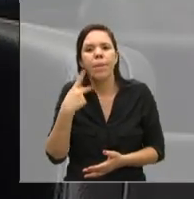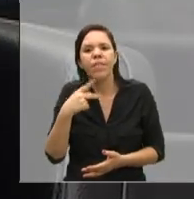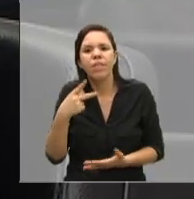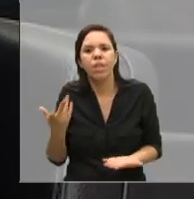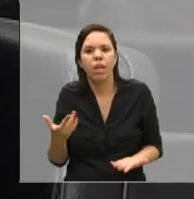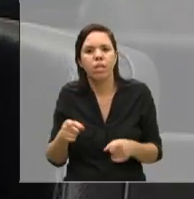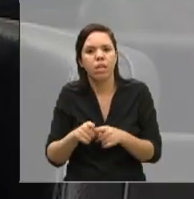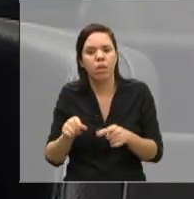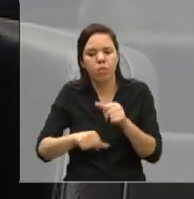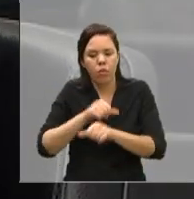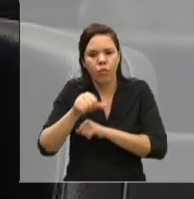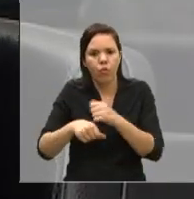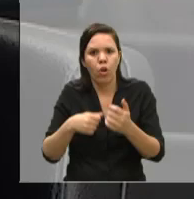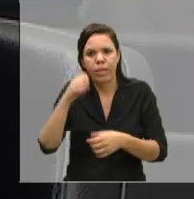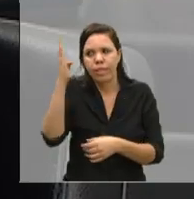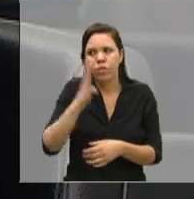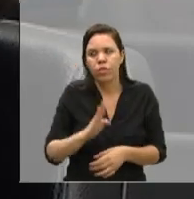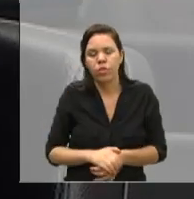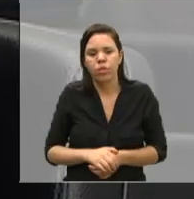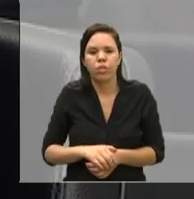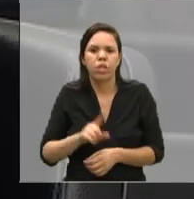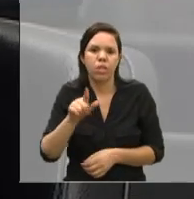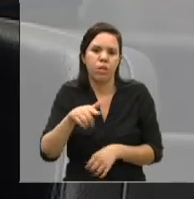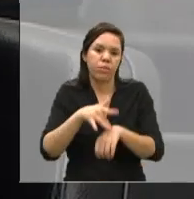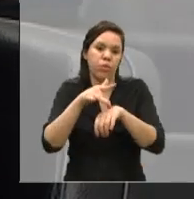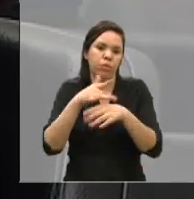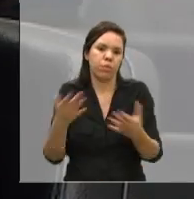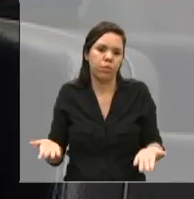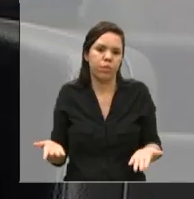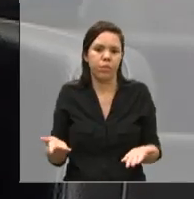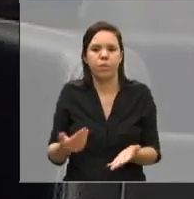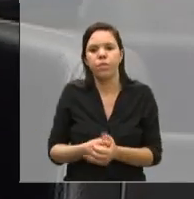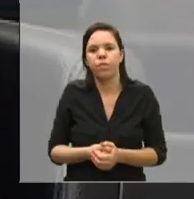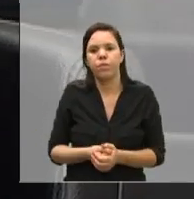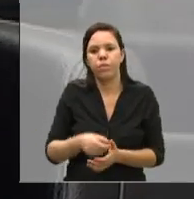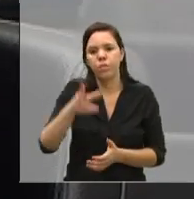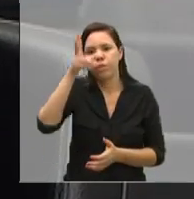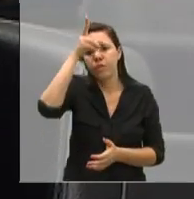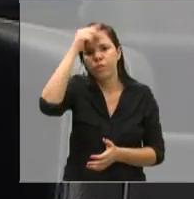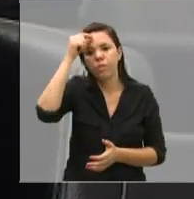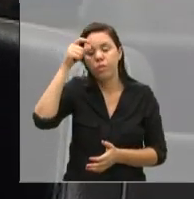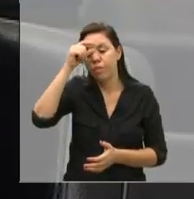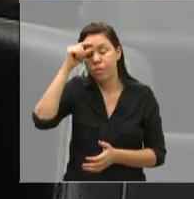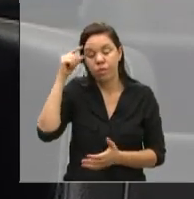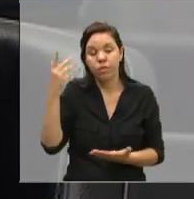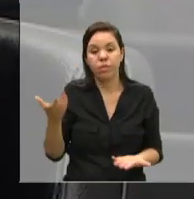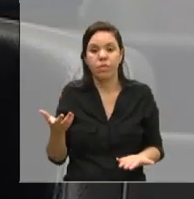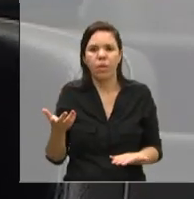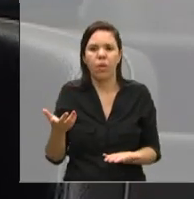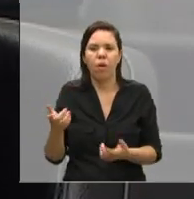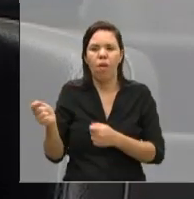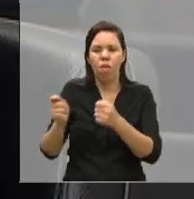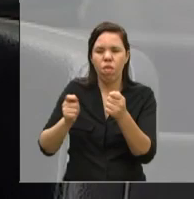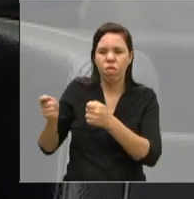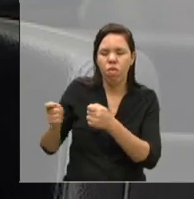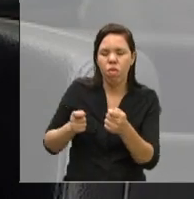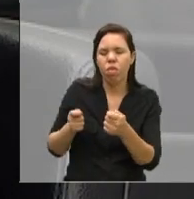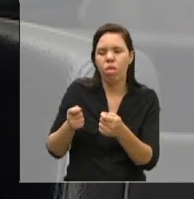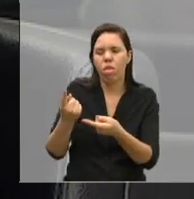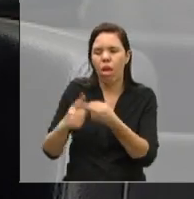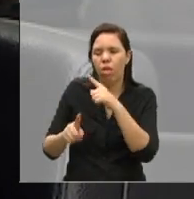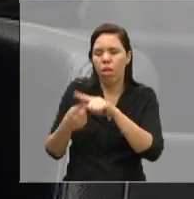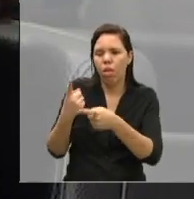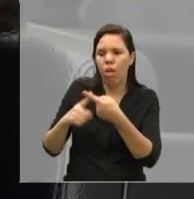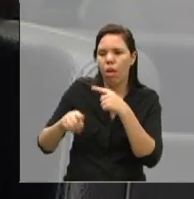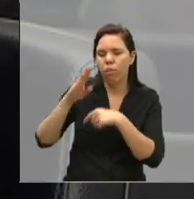da reforma da Previdência Nacional. Então isso é um absurdo, né? Quer dizer, um prefeito está articulando para que